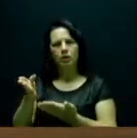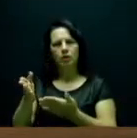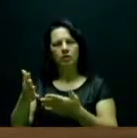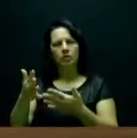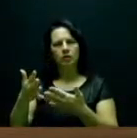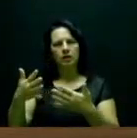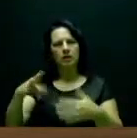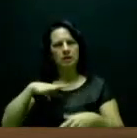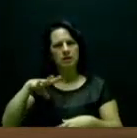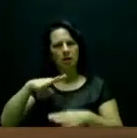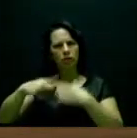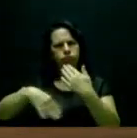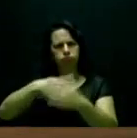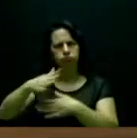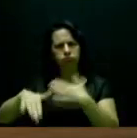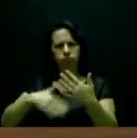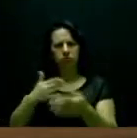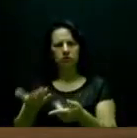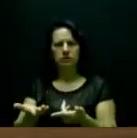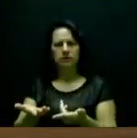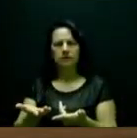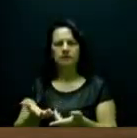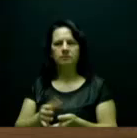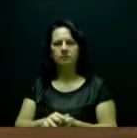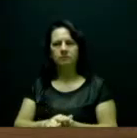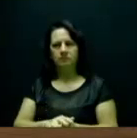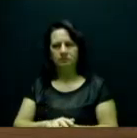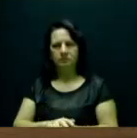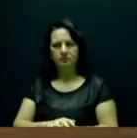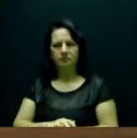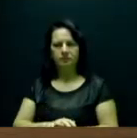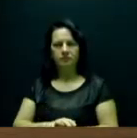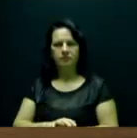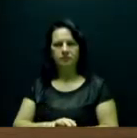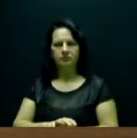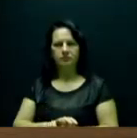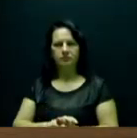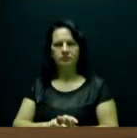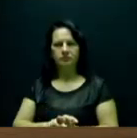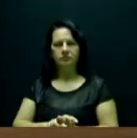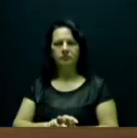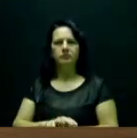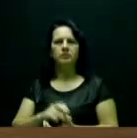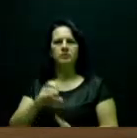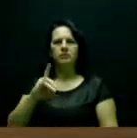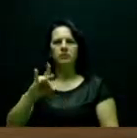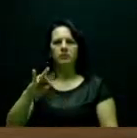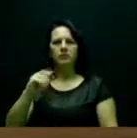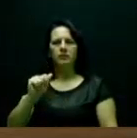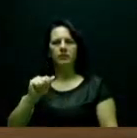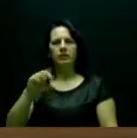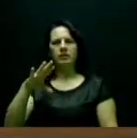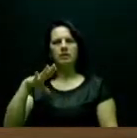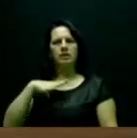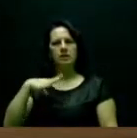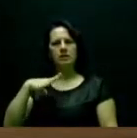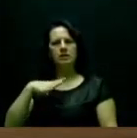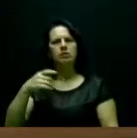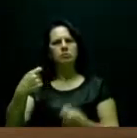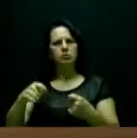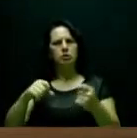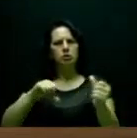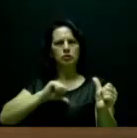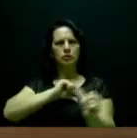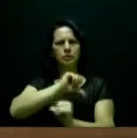você olhar a situação da cidade que você vai ver que a situação ela é crítica e precisa de uma